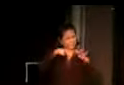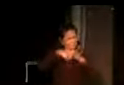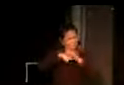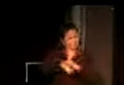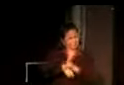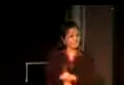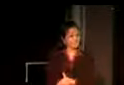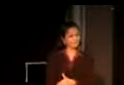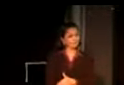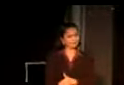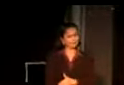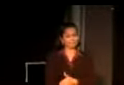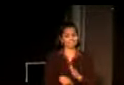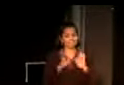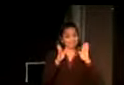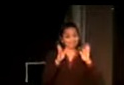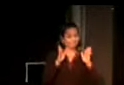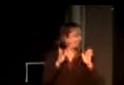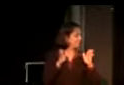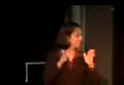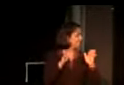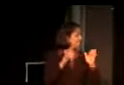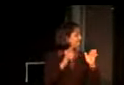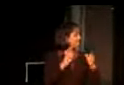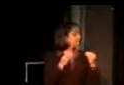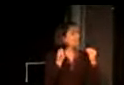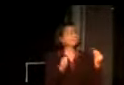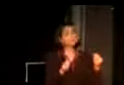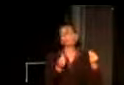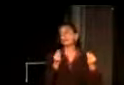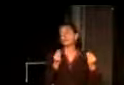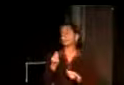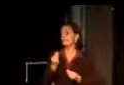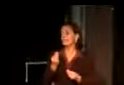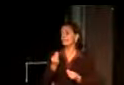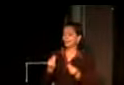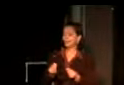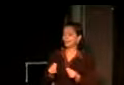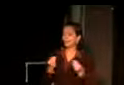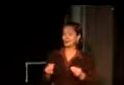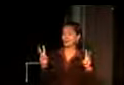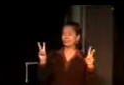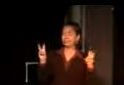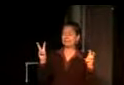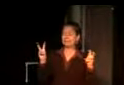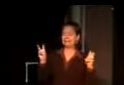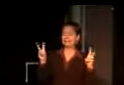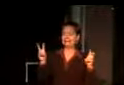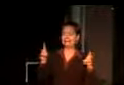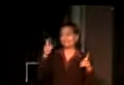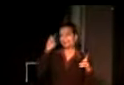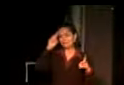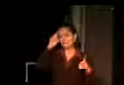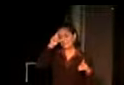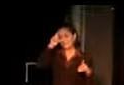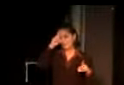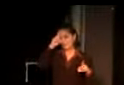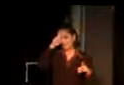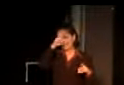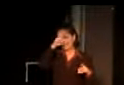está aqui já frente nem sei direito como abordar uma unha